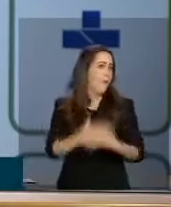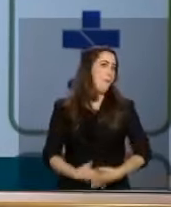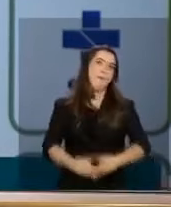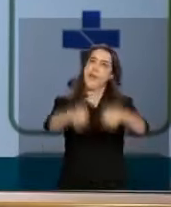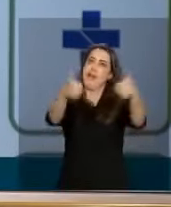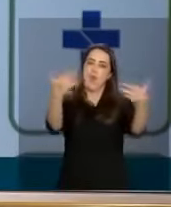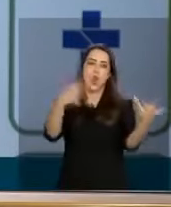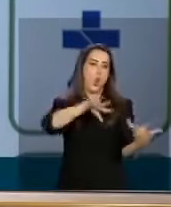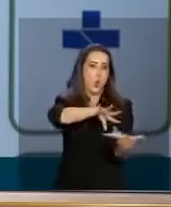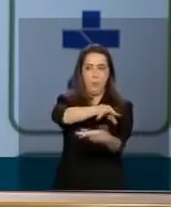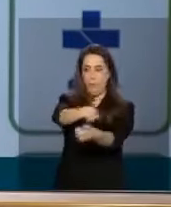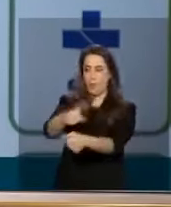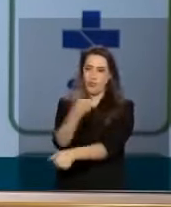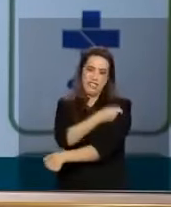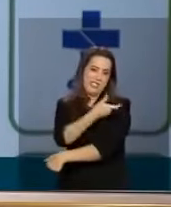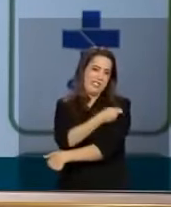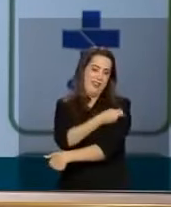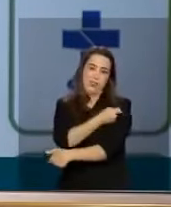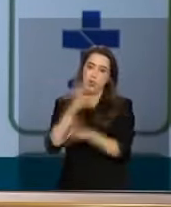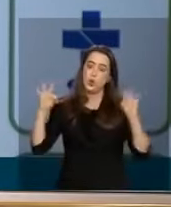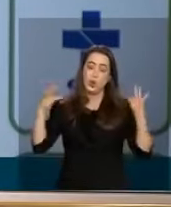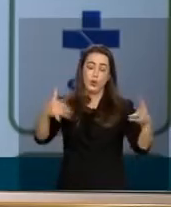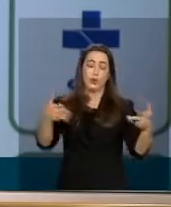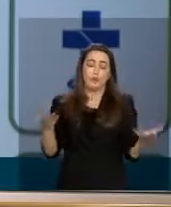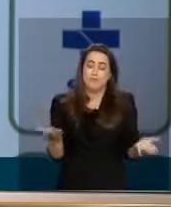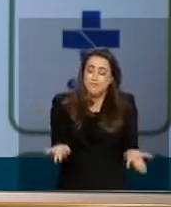vacinássemos o mundo inteiro, né?